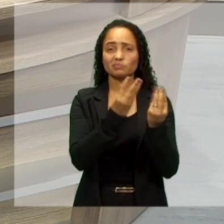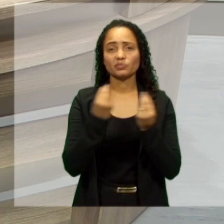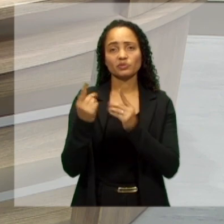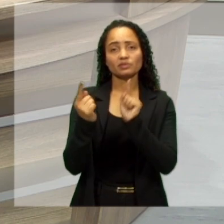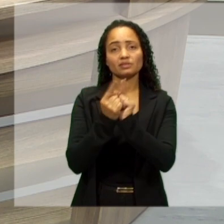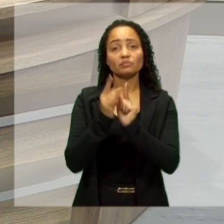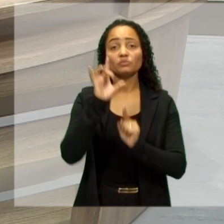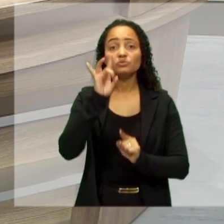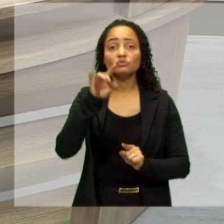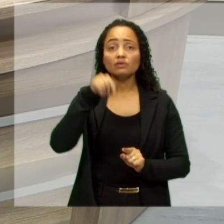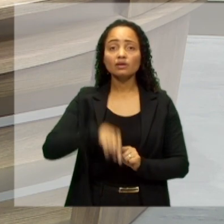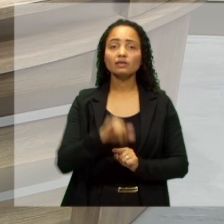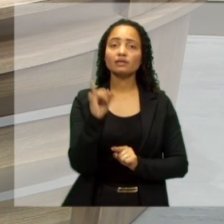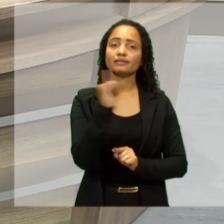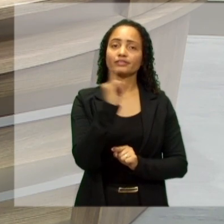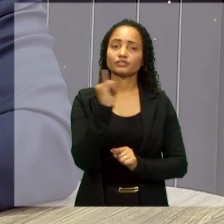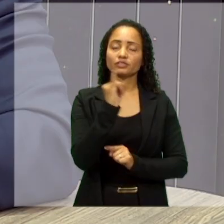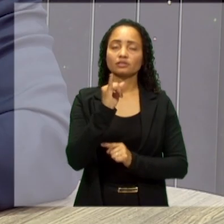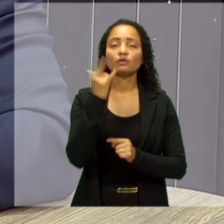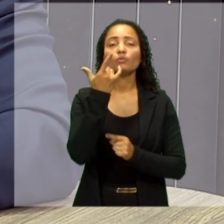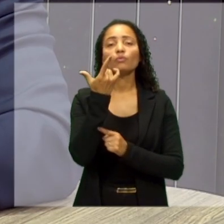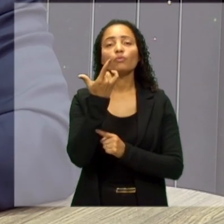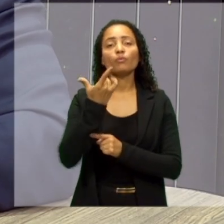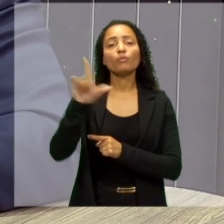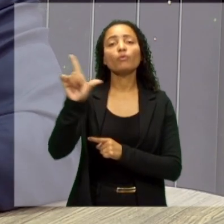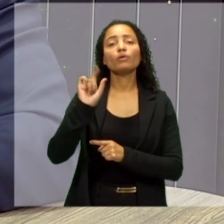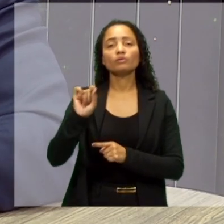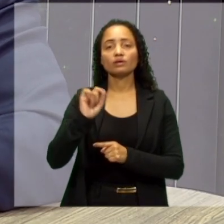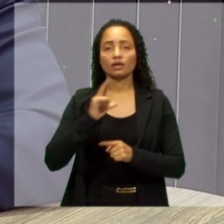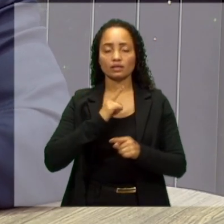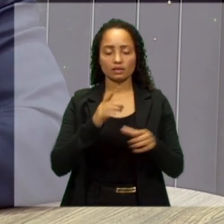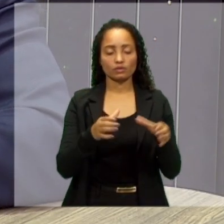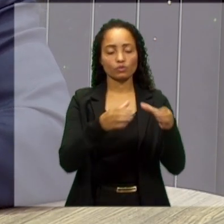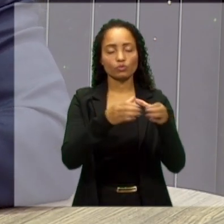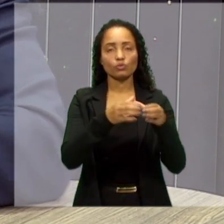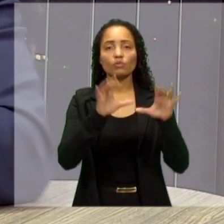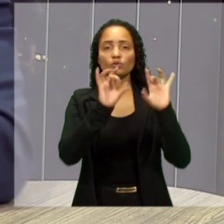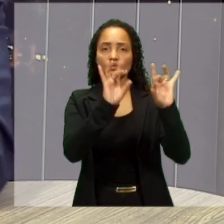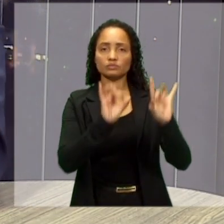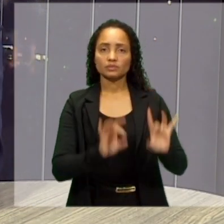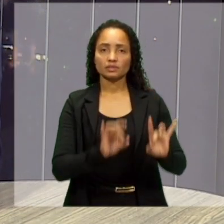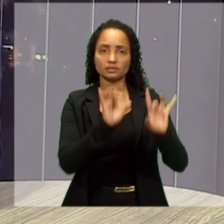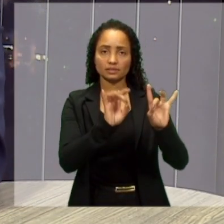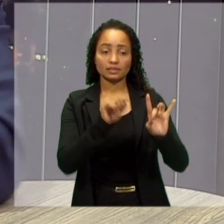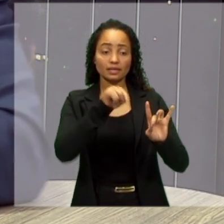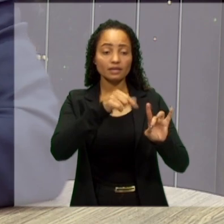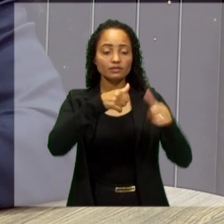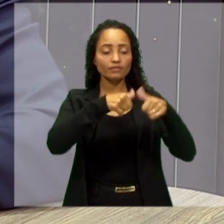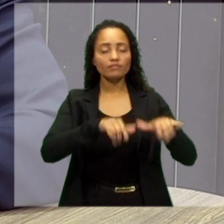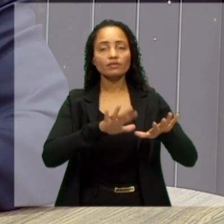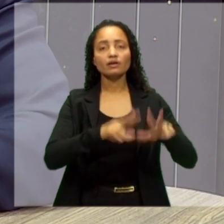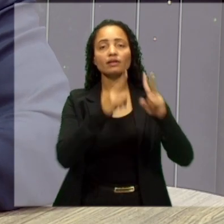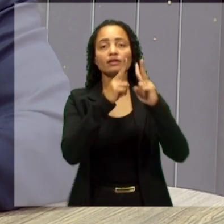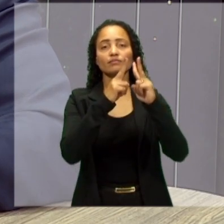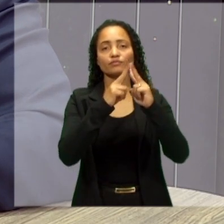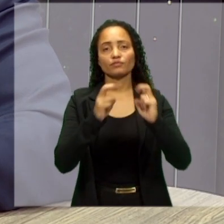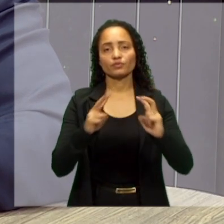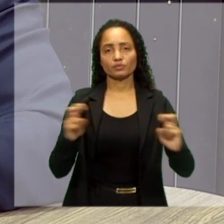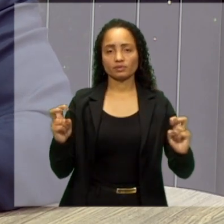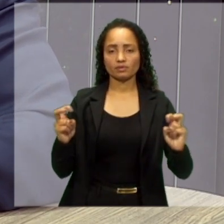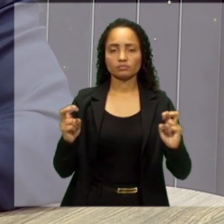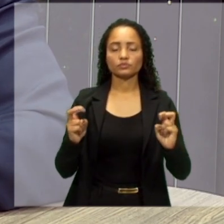Itajaí? Só de Itajaí. E aí um outro ponto, existem os núcleos especializados. Esses ficam em Florianópolis, núcleos